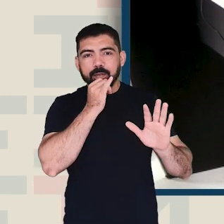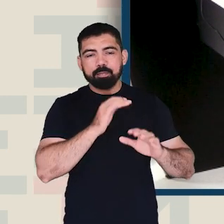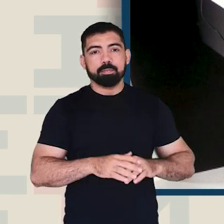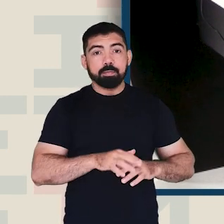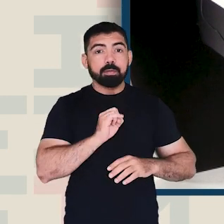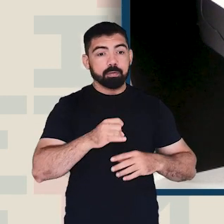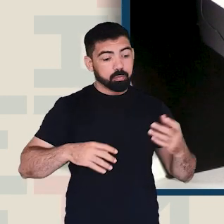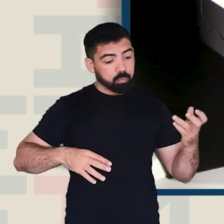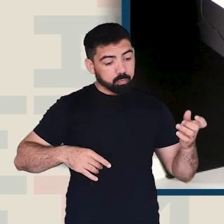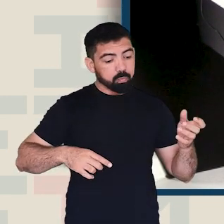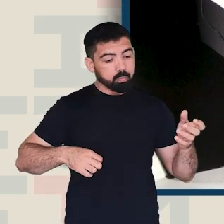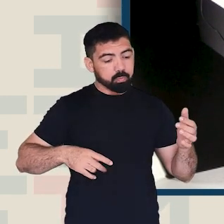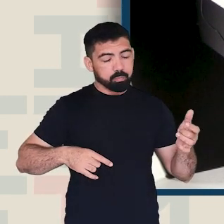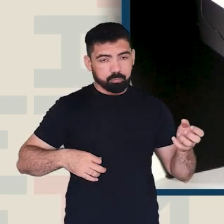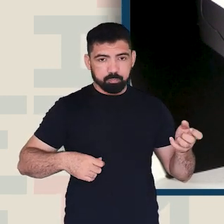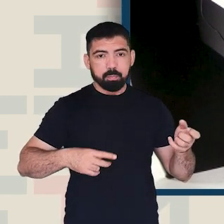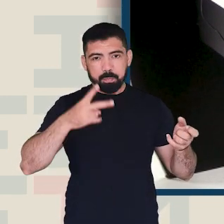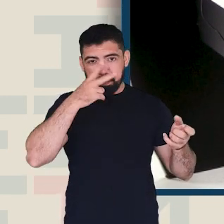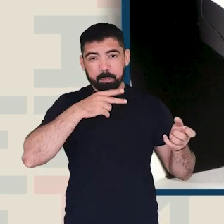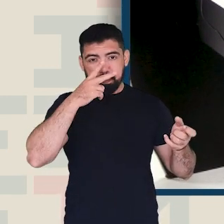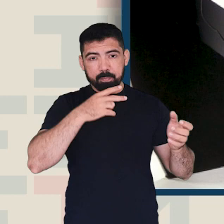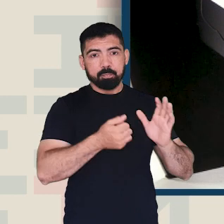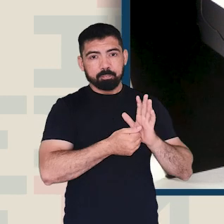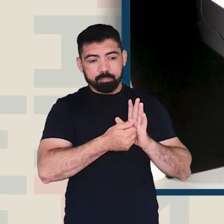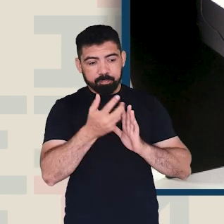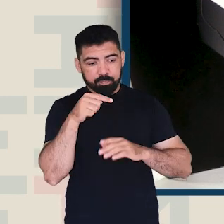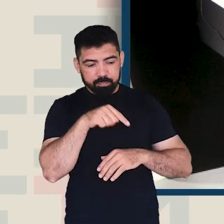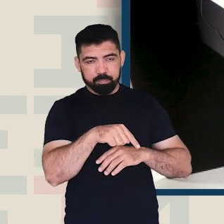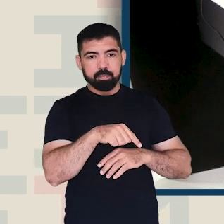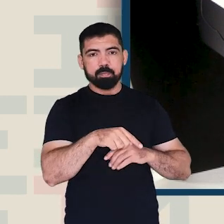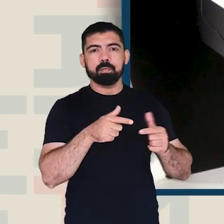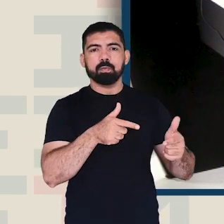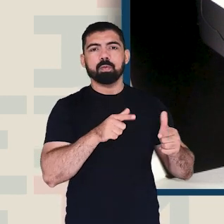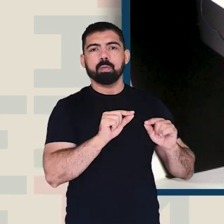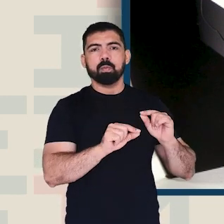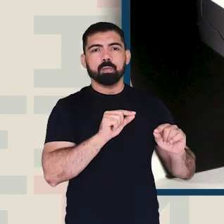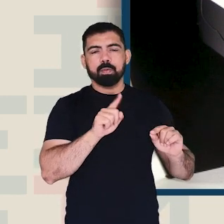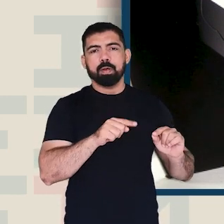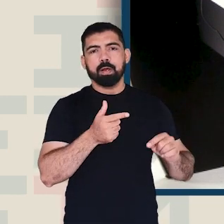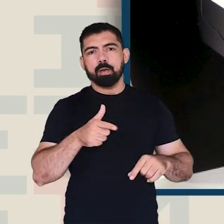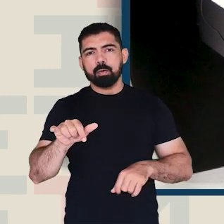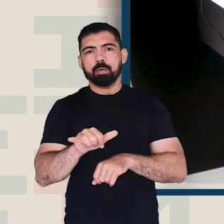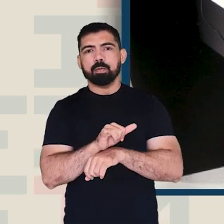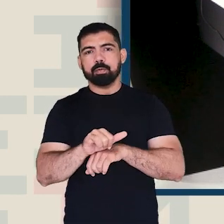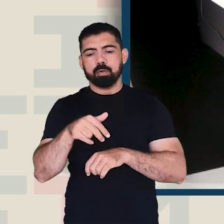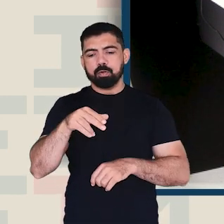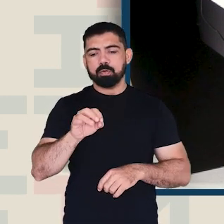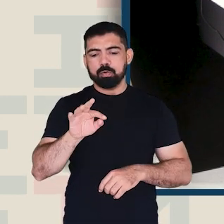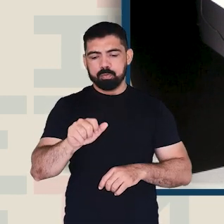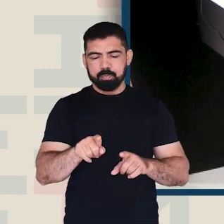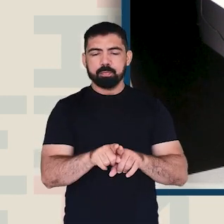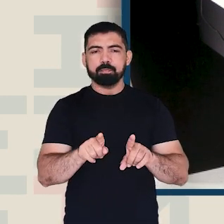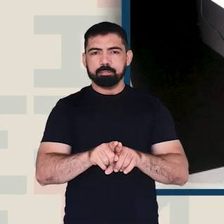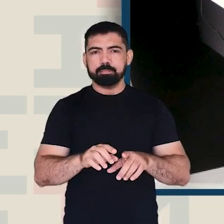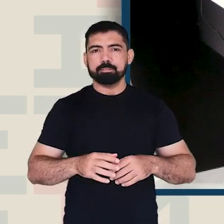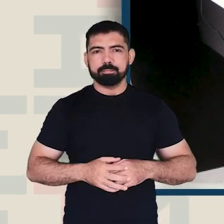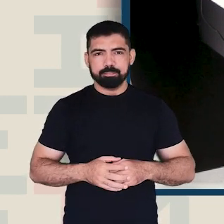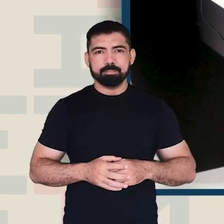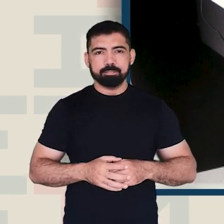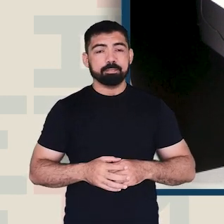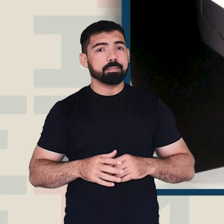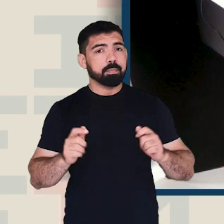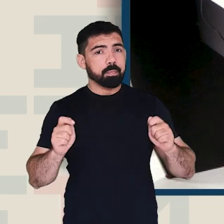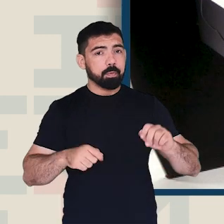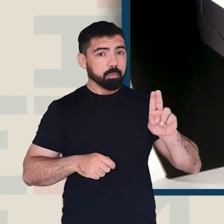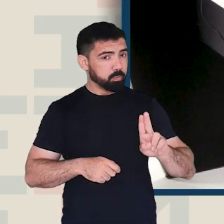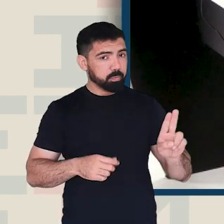que eu repita a nota algumas vezes, ela é considerada uma nova nota, mesmo que seja a mesma nota. Tá? Então usar